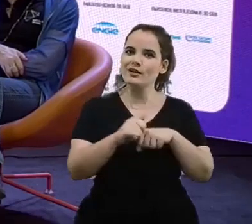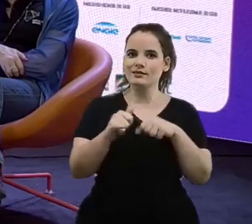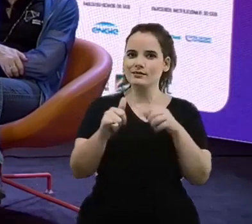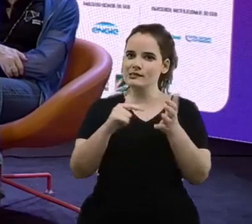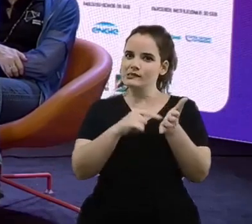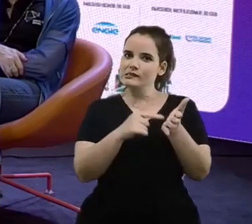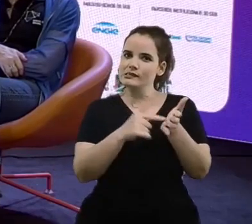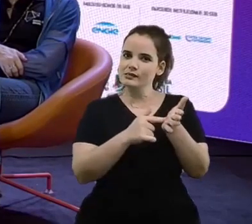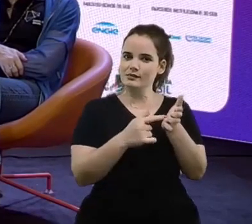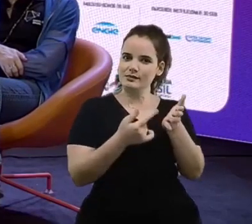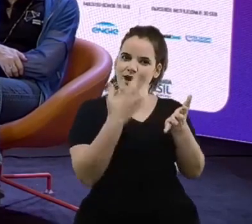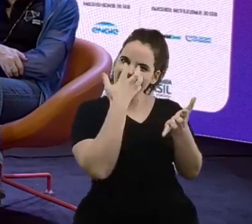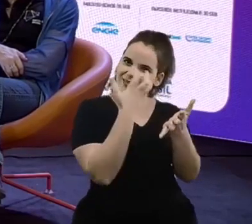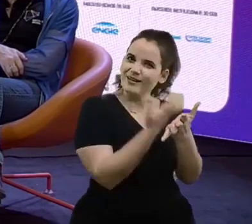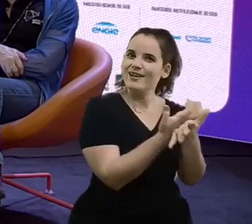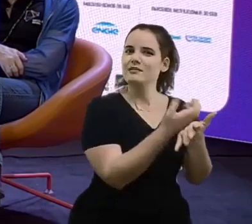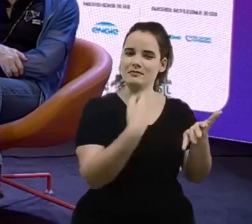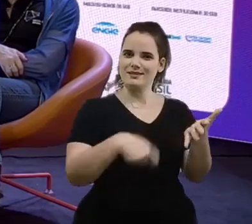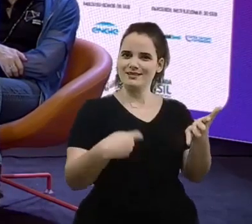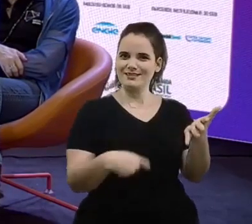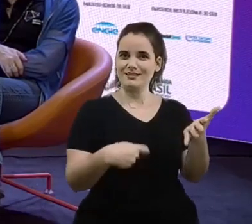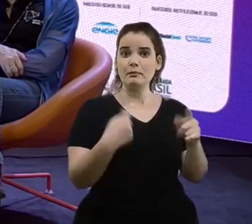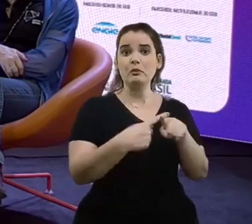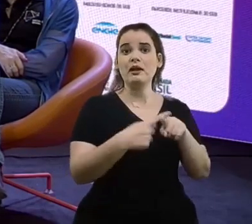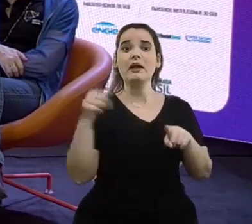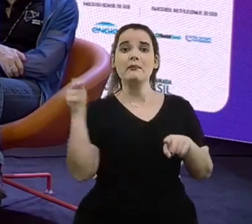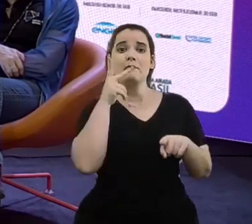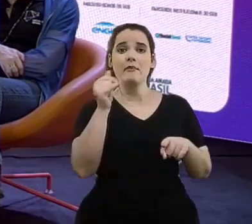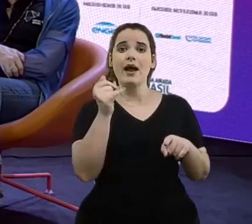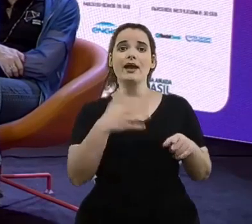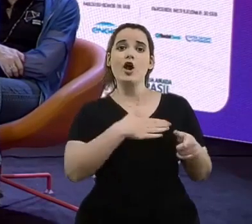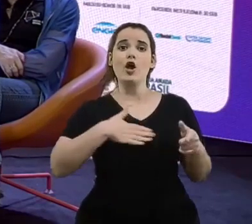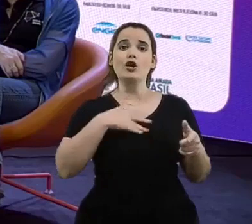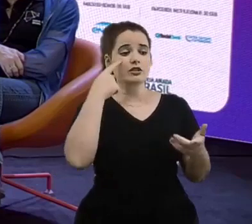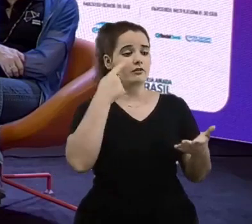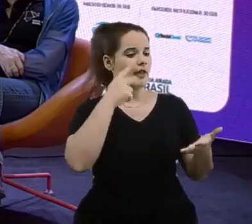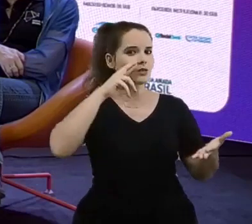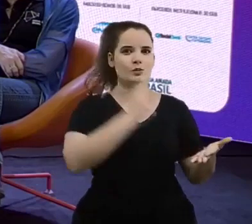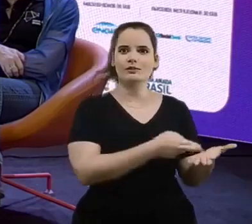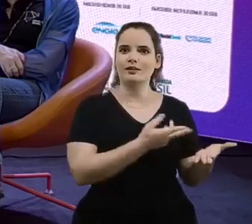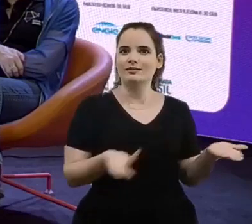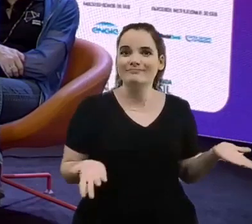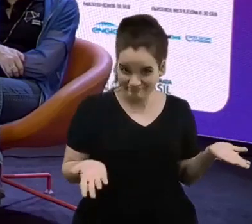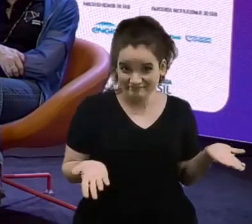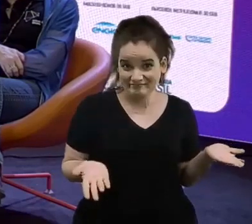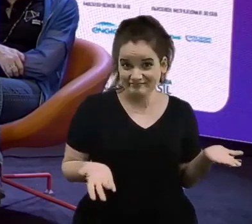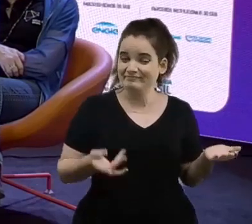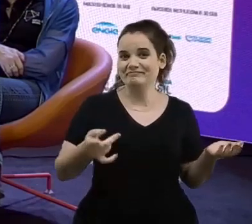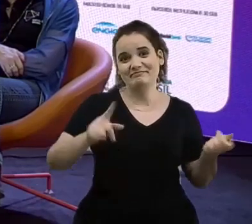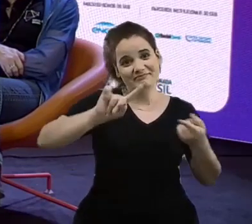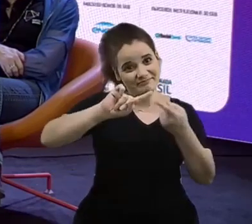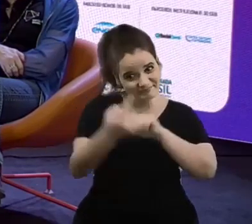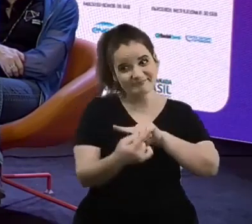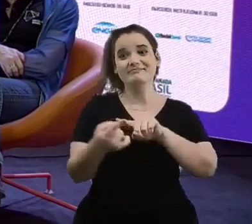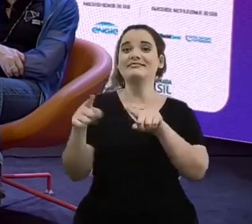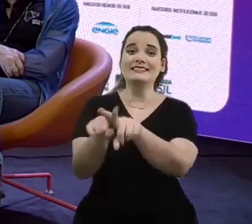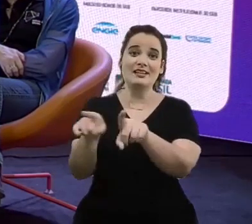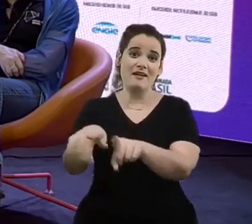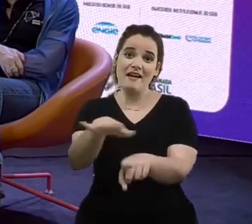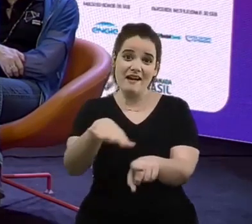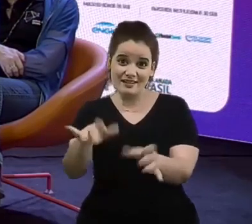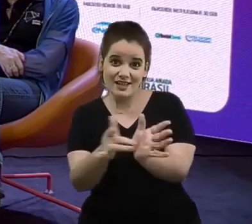aí da solução de vocês, que é muito legal. Então, se eu pudesse pedir, como